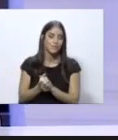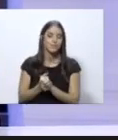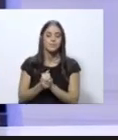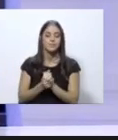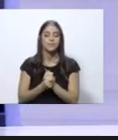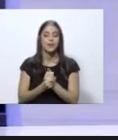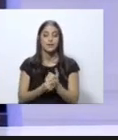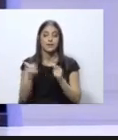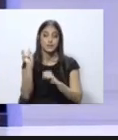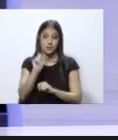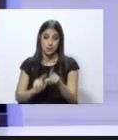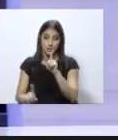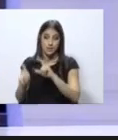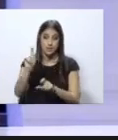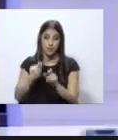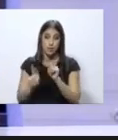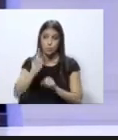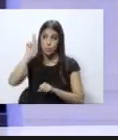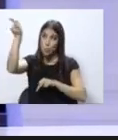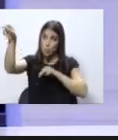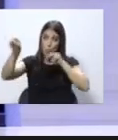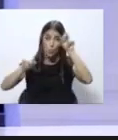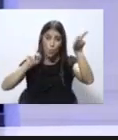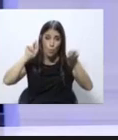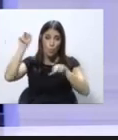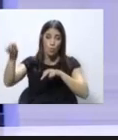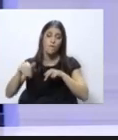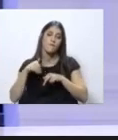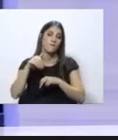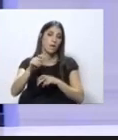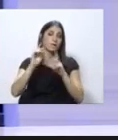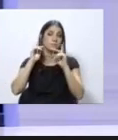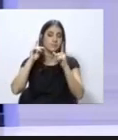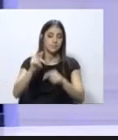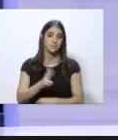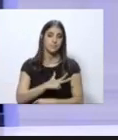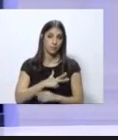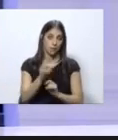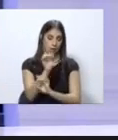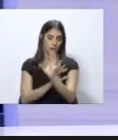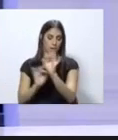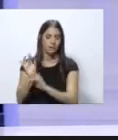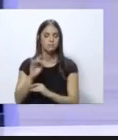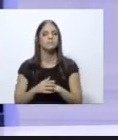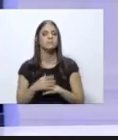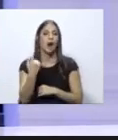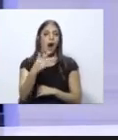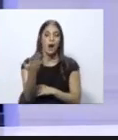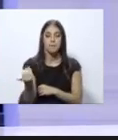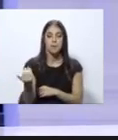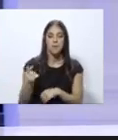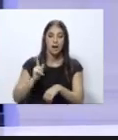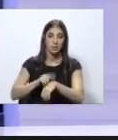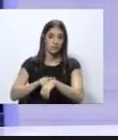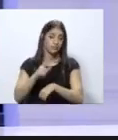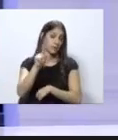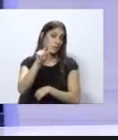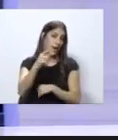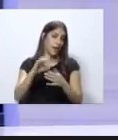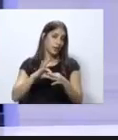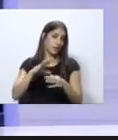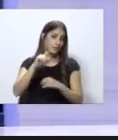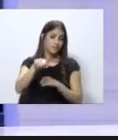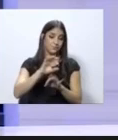das seleções, porque vai começar a Liga dos Campeões. Há alguma falta de tempo